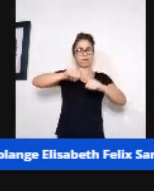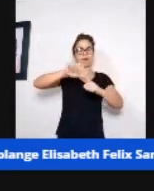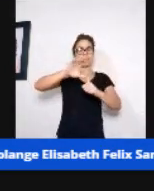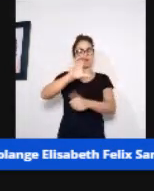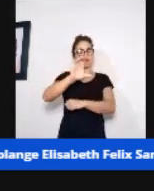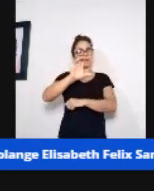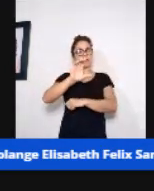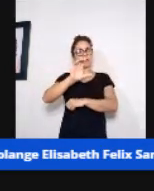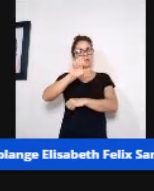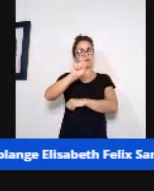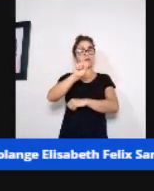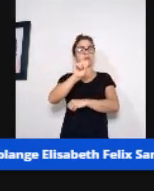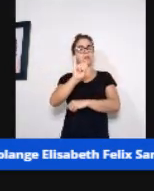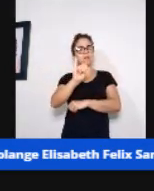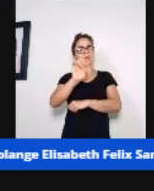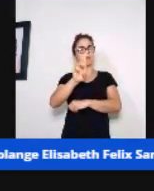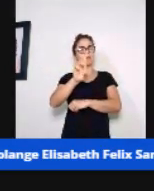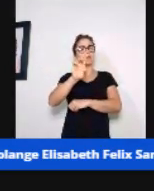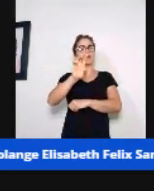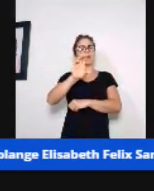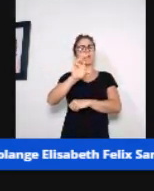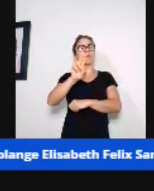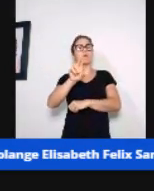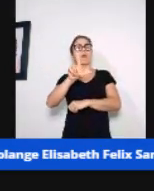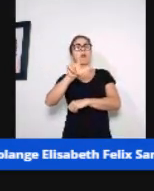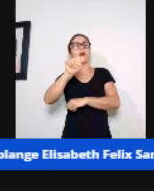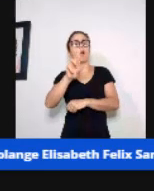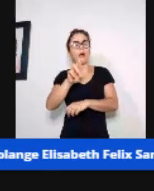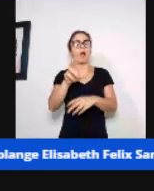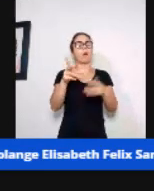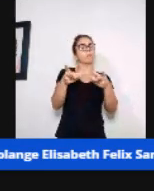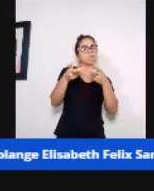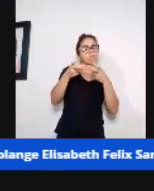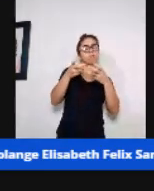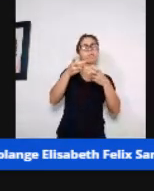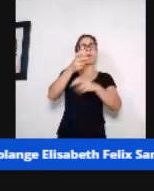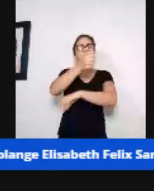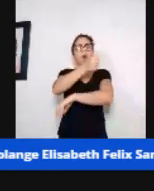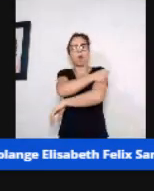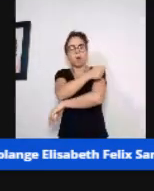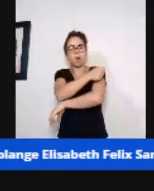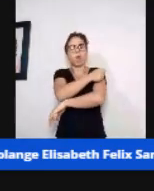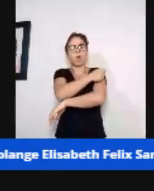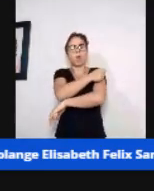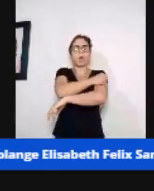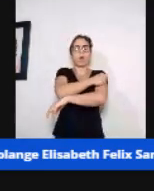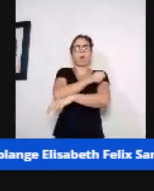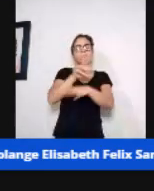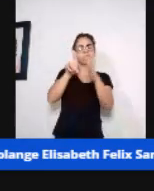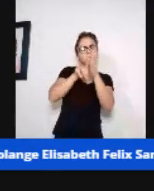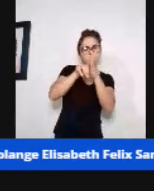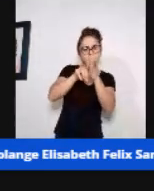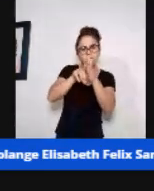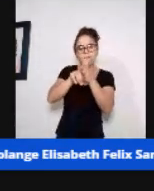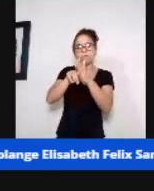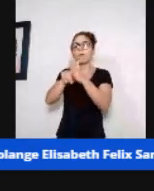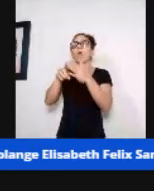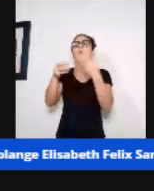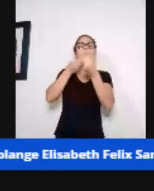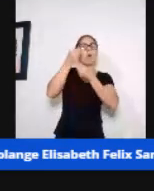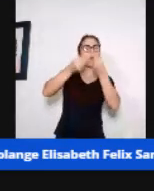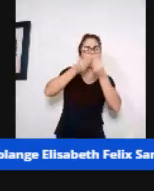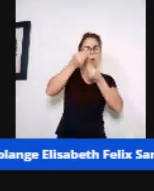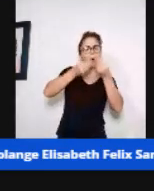avaliativo tem por intenção observar o aprendiz, analisar e compreender as suas estratégias de aprendizagem, tomar